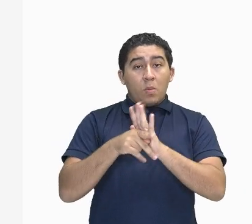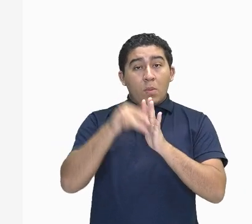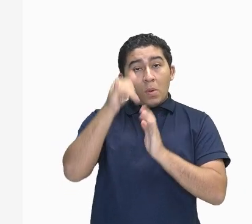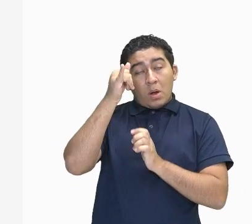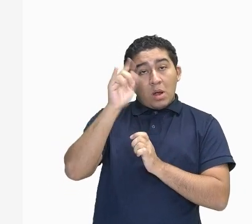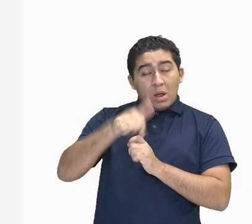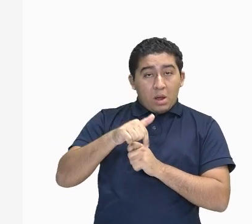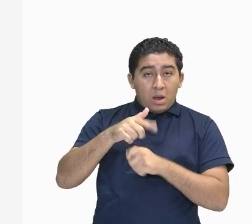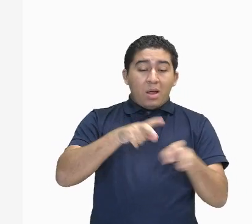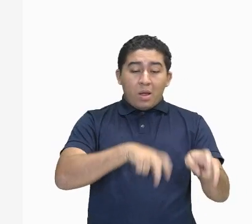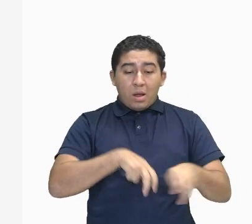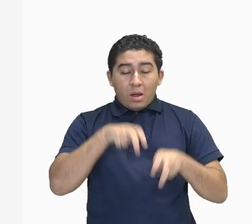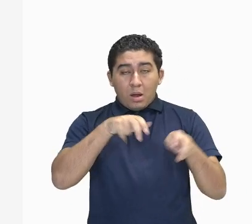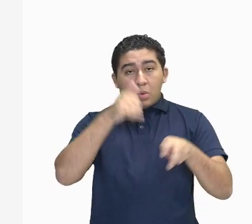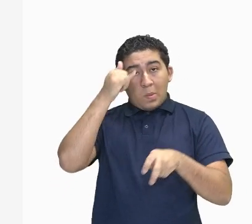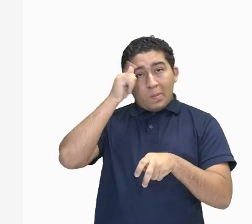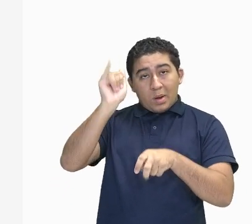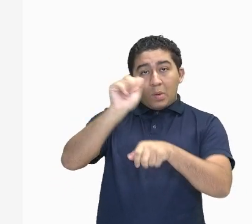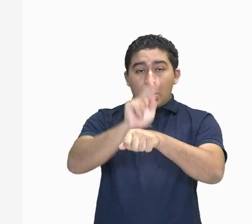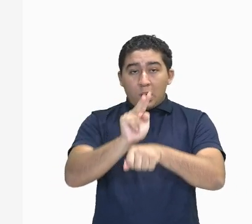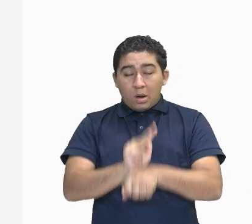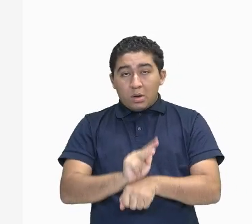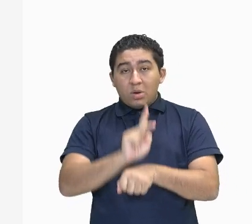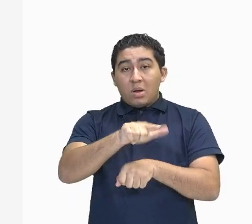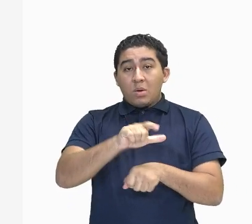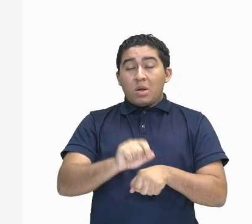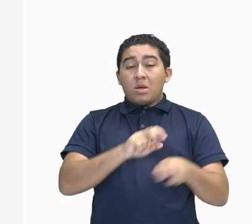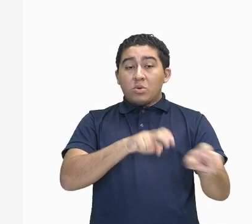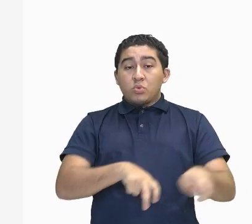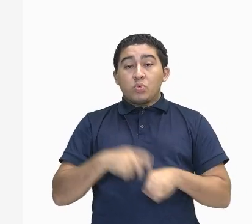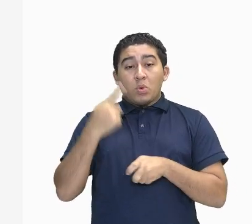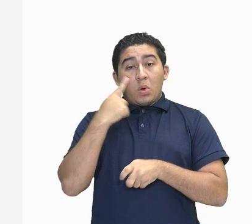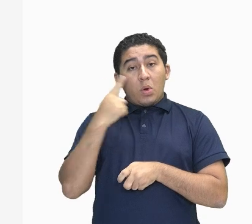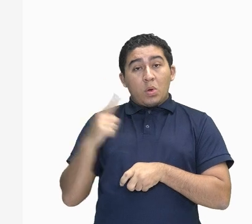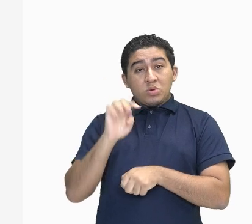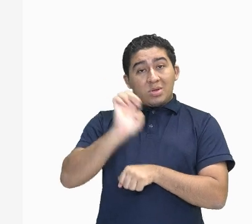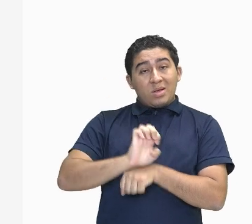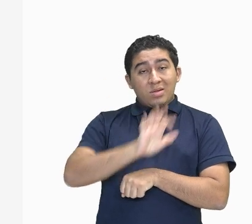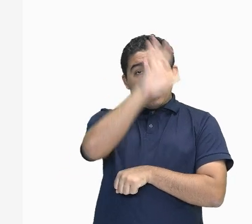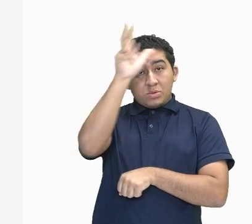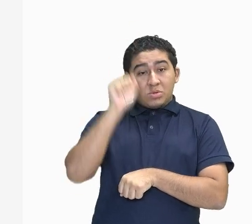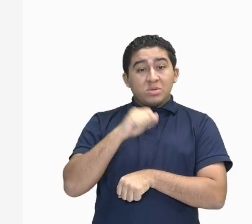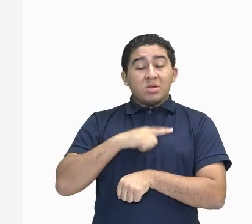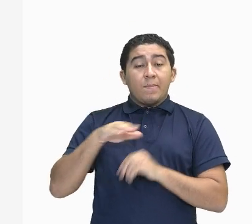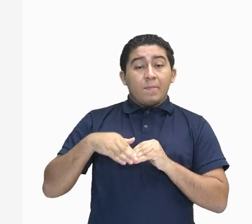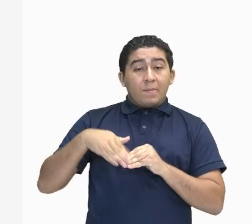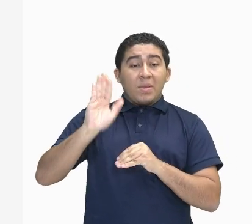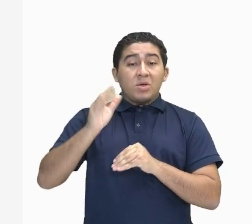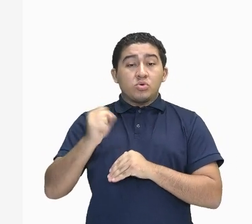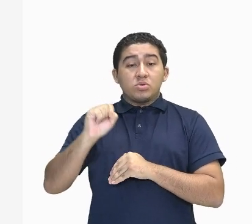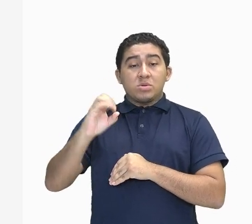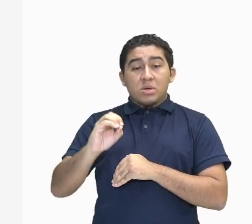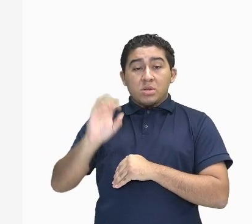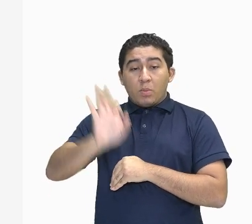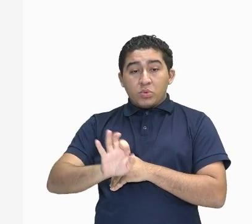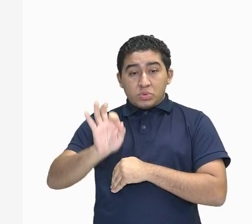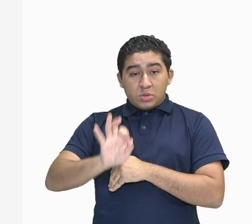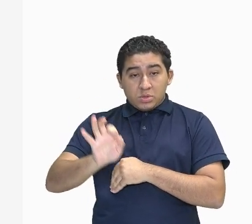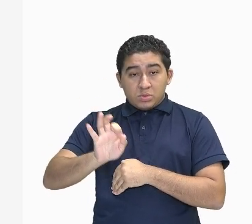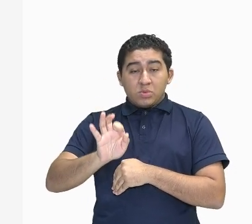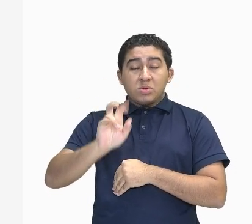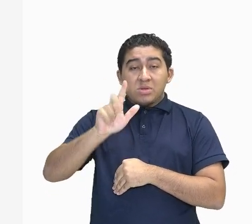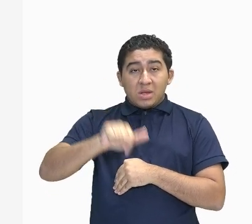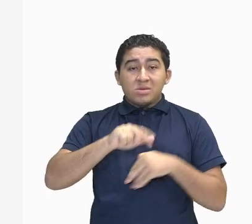agropecuários vinculado aí a uma agricultura familiar. Olha o estado do Amazonas, vai ter acima aí de 80%, né,